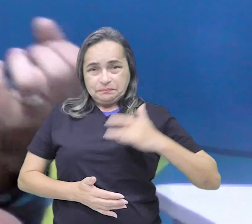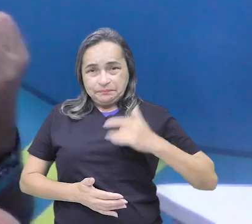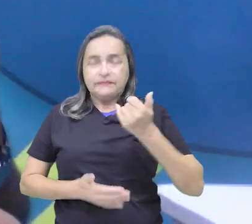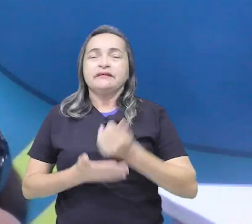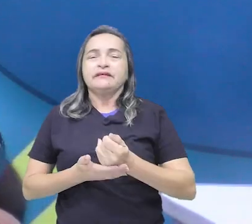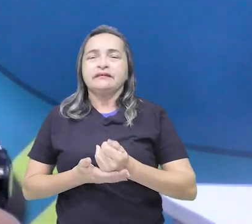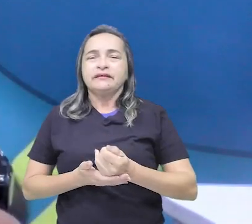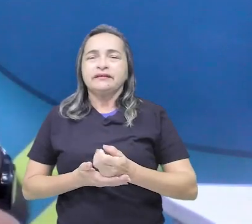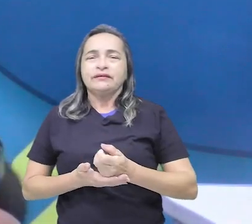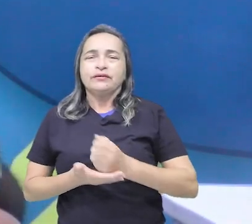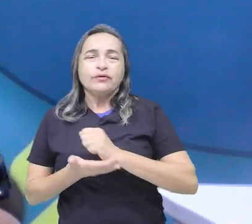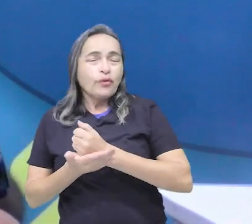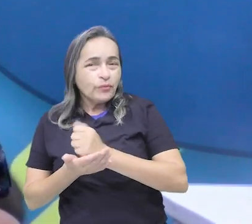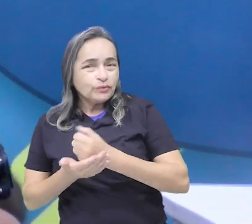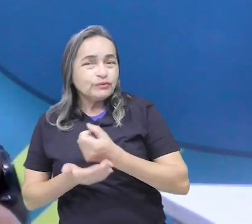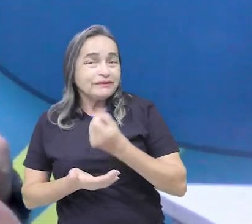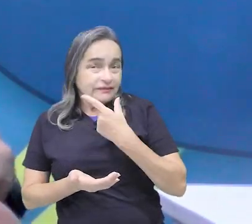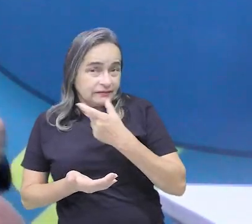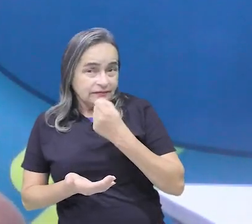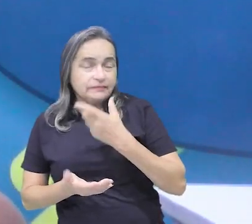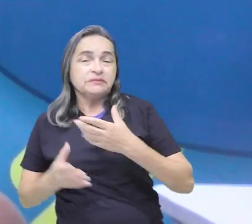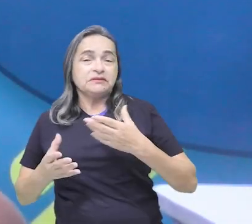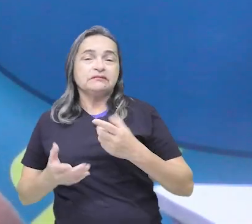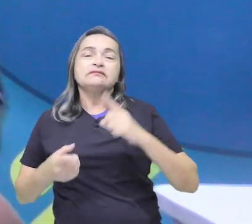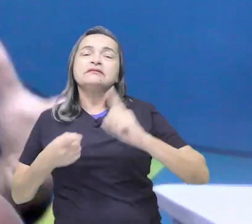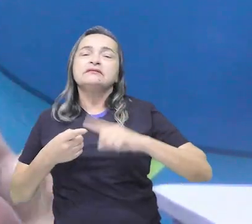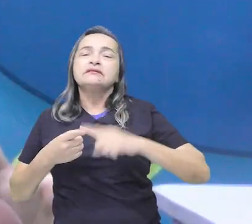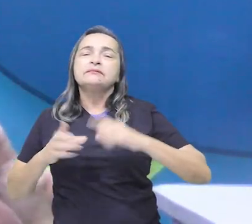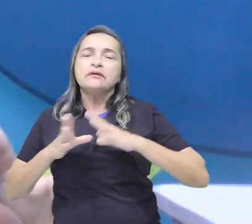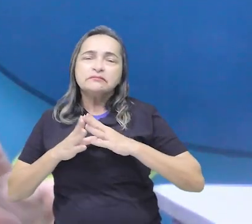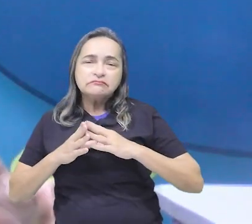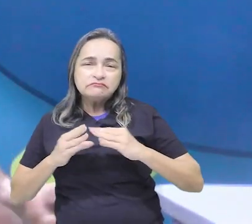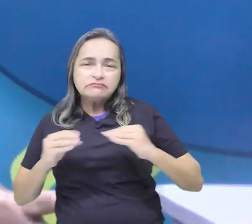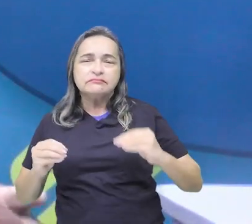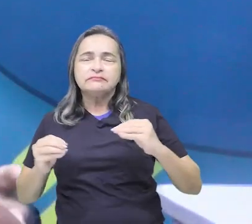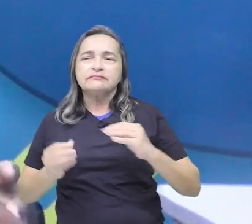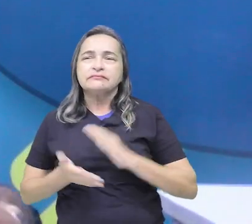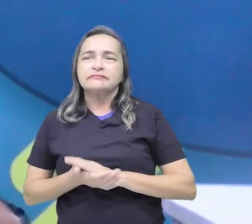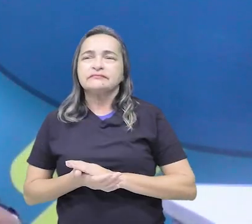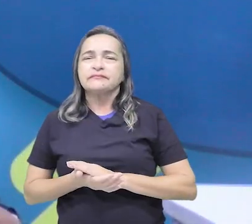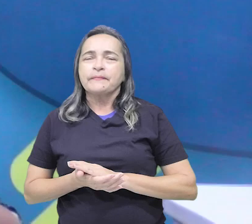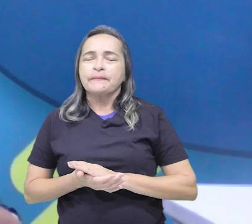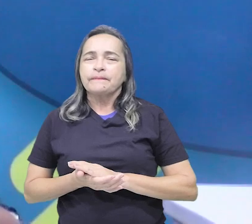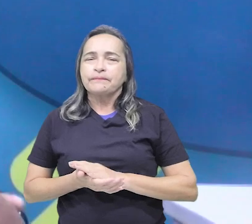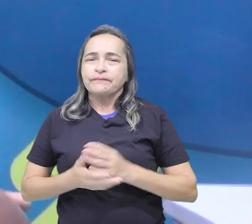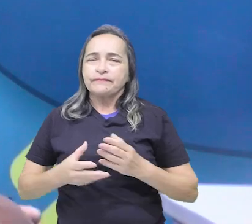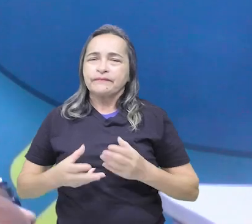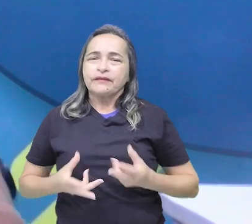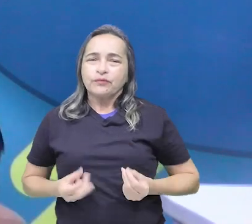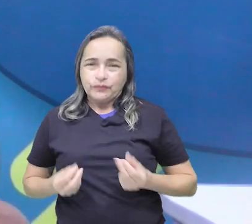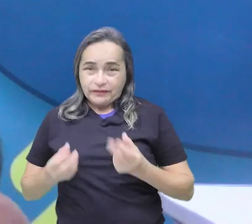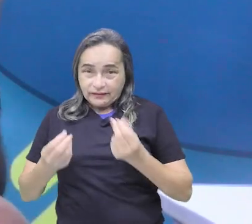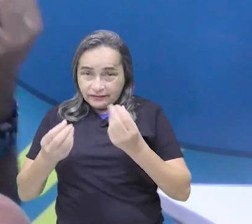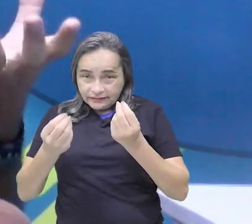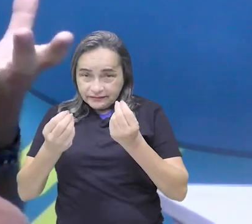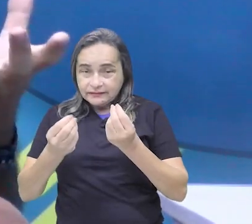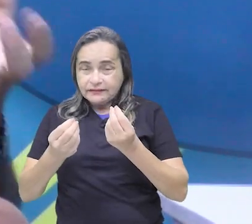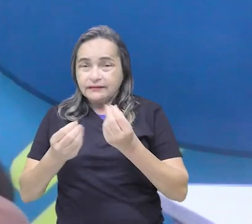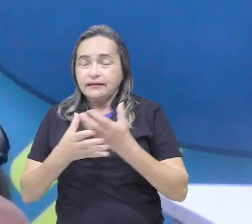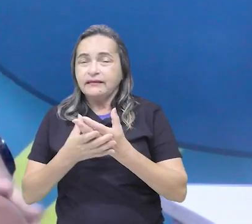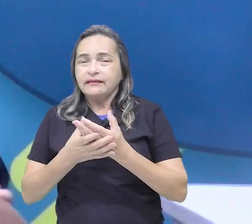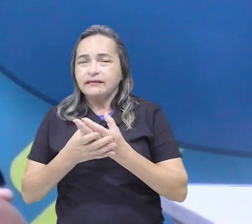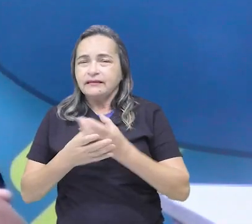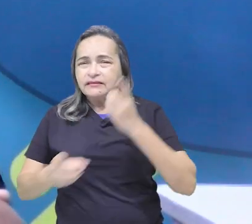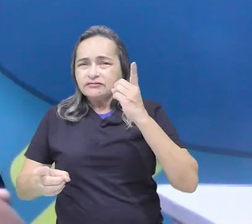tratamento como na parte da cura, né? O câncer diagnosticado de maneira precoce, ele é um câncer que, quando ele incita